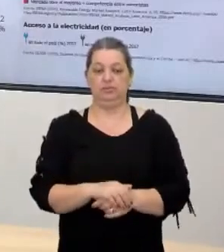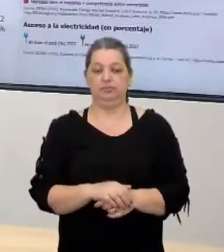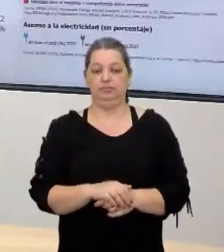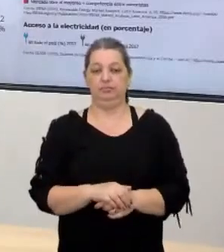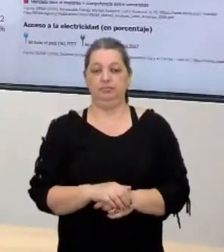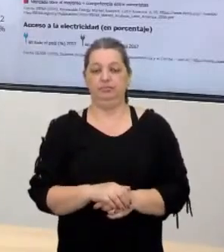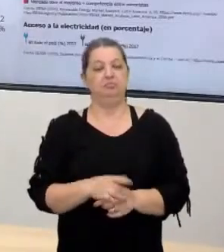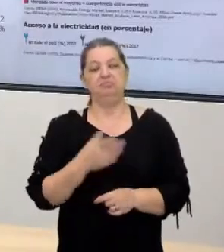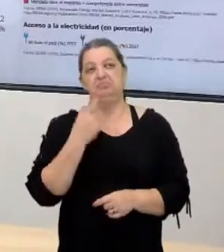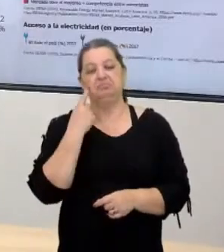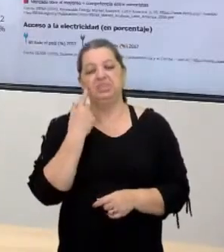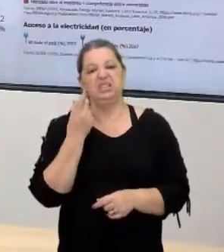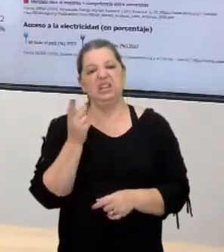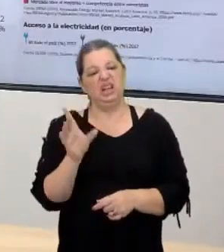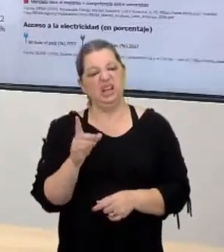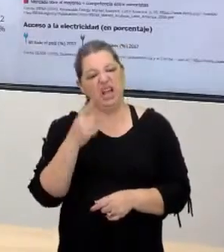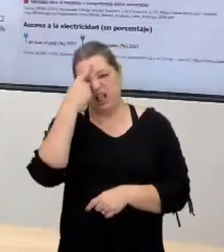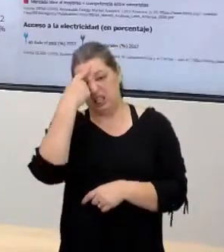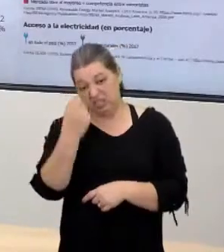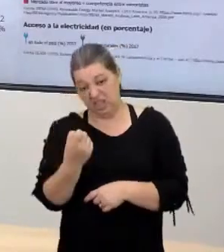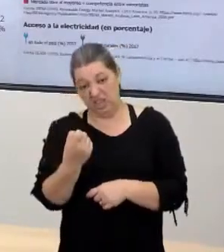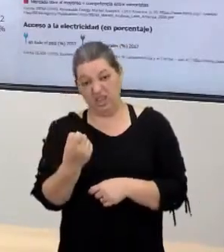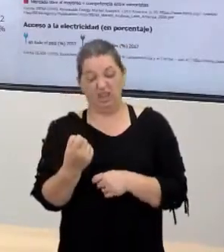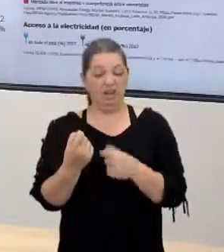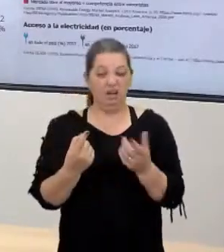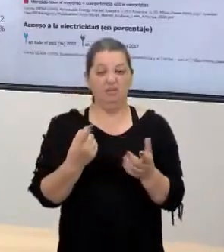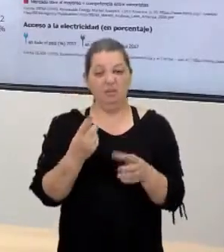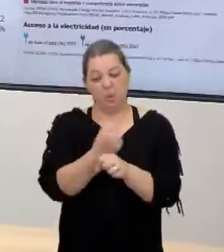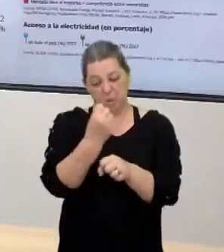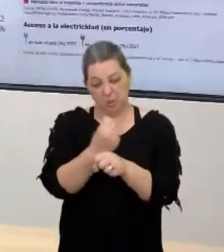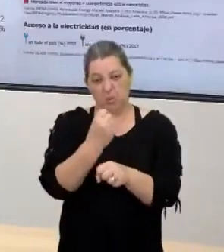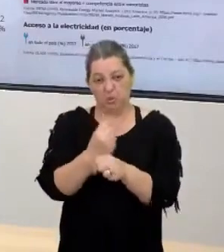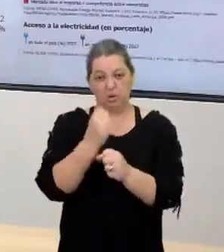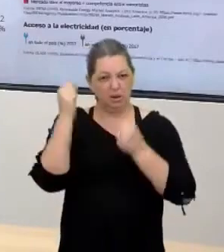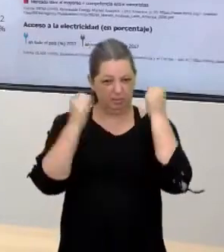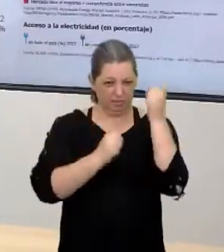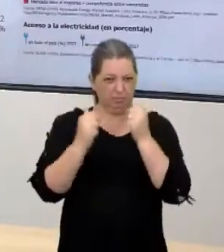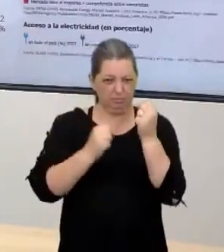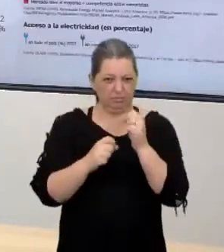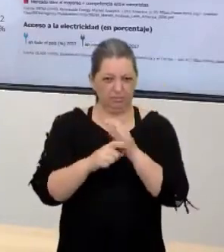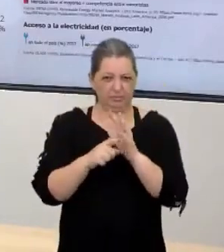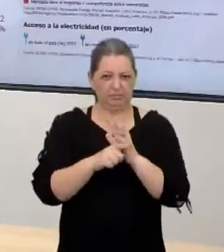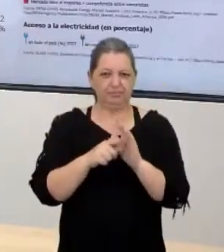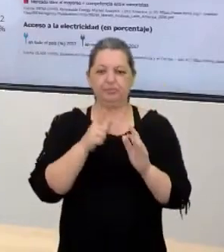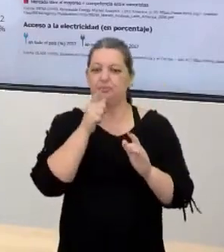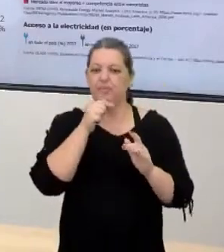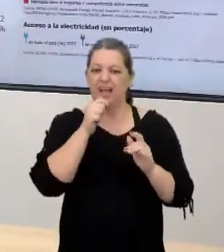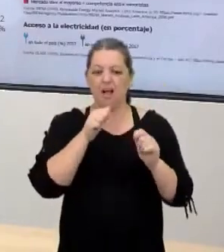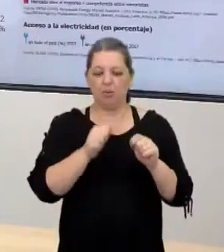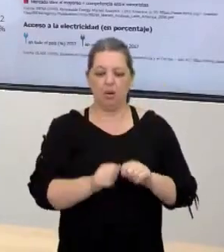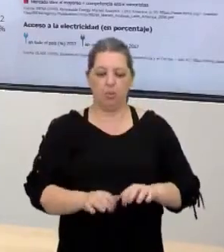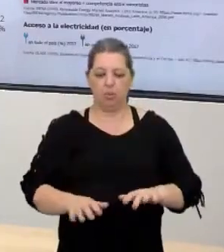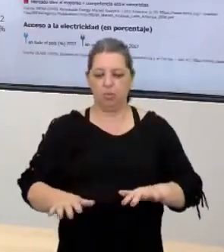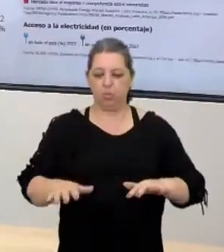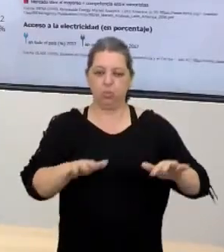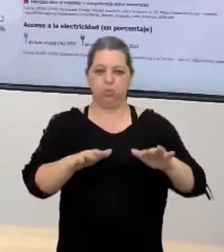assim, tenho uma ideia de construir uma usina, vou aí encher uma área, né, de água, vou fazer a construção das turbinas e pronto,